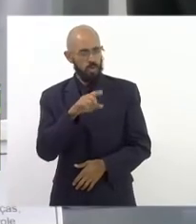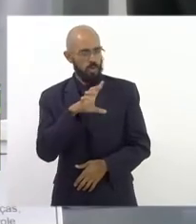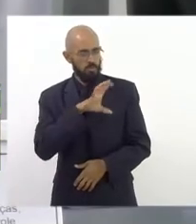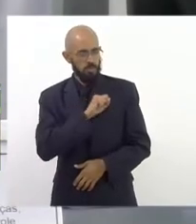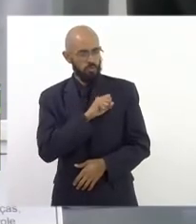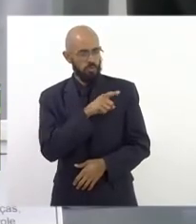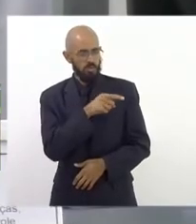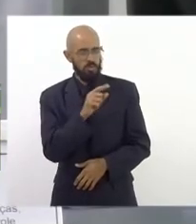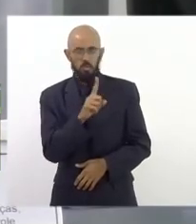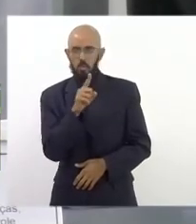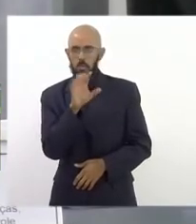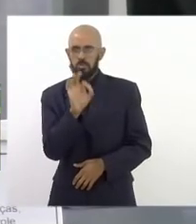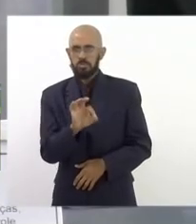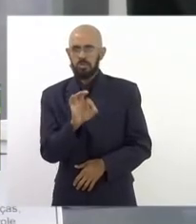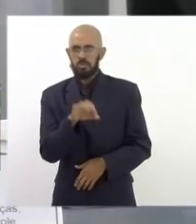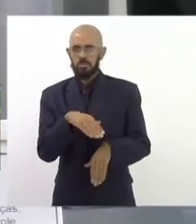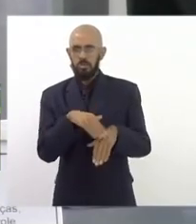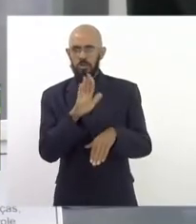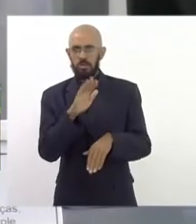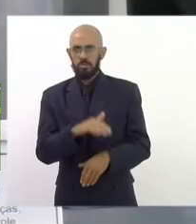crescimento. É.